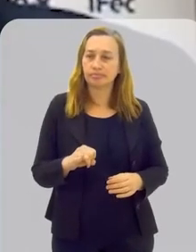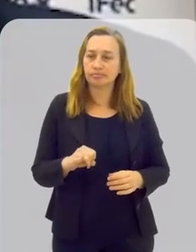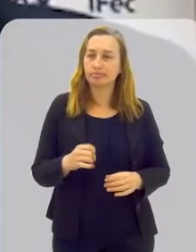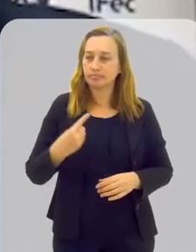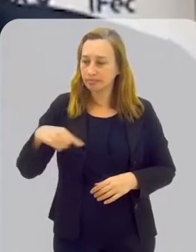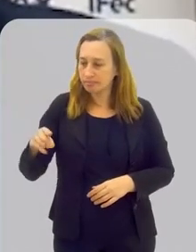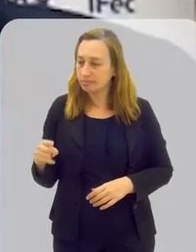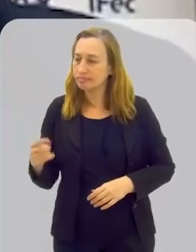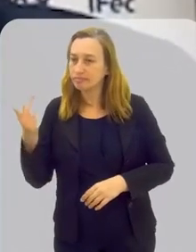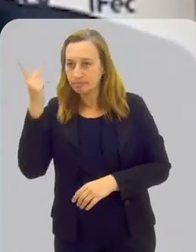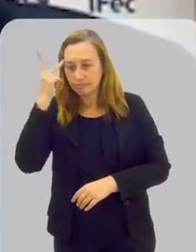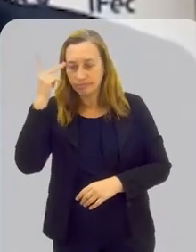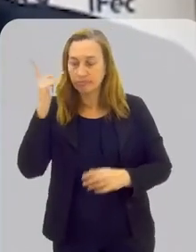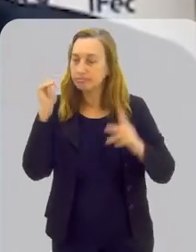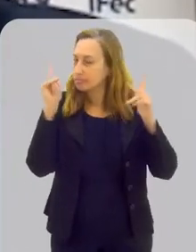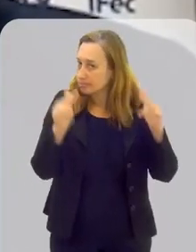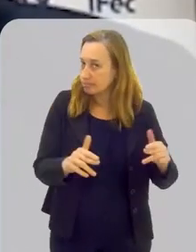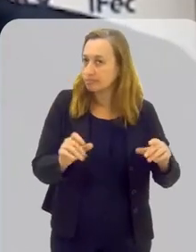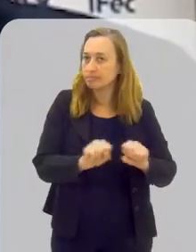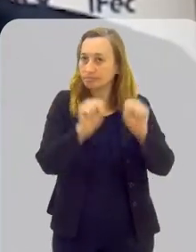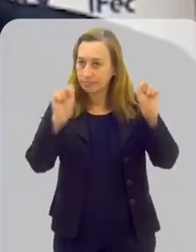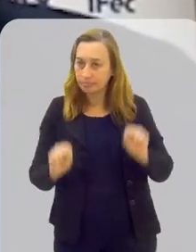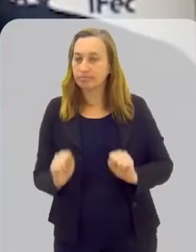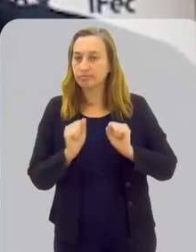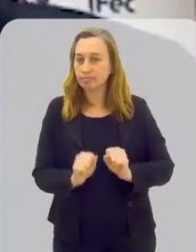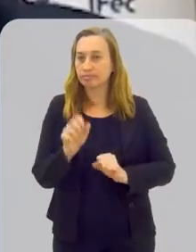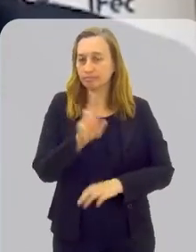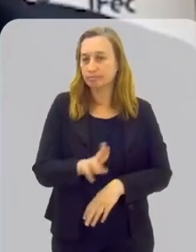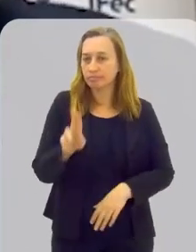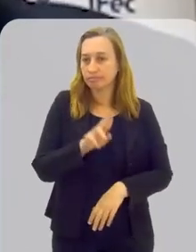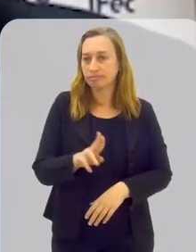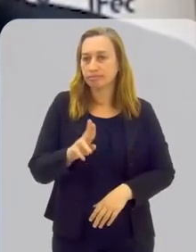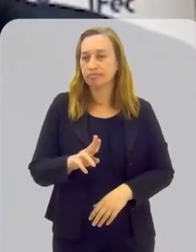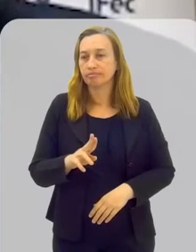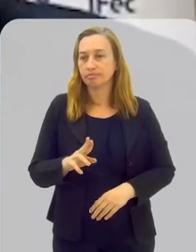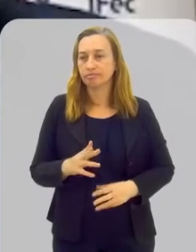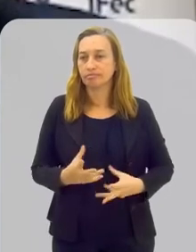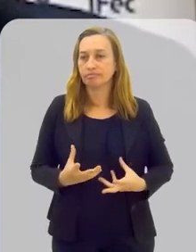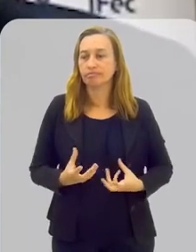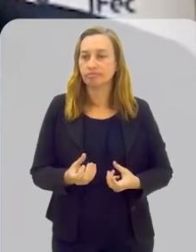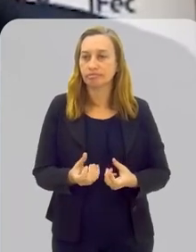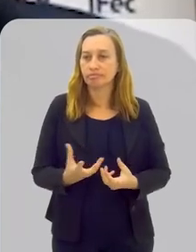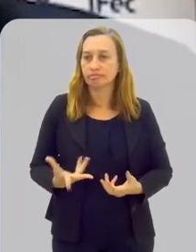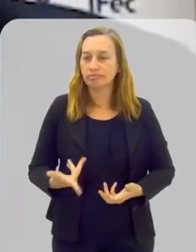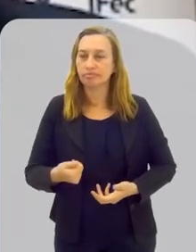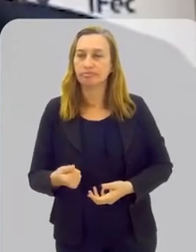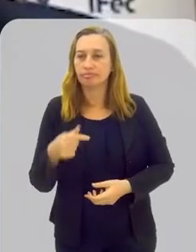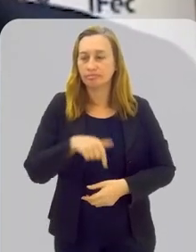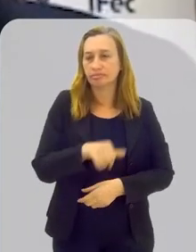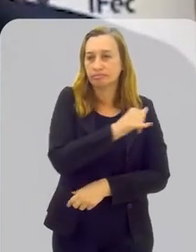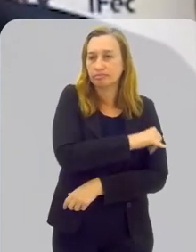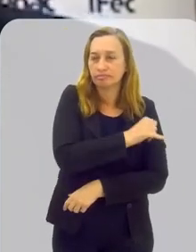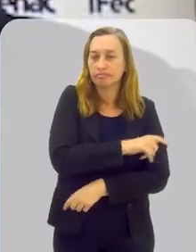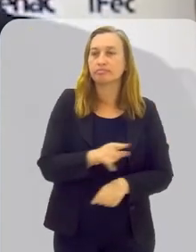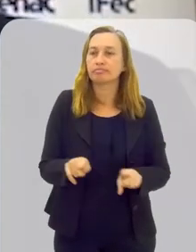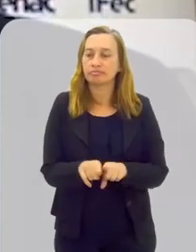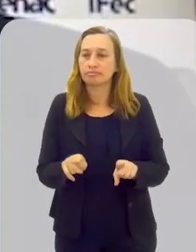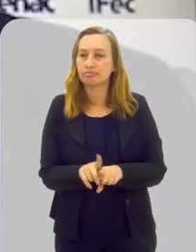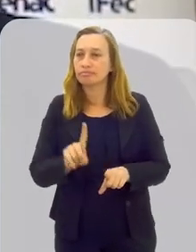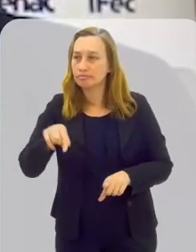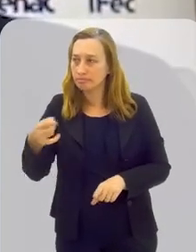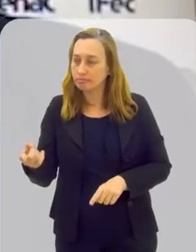exclusivo no estado do Rio de Janeiro mas se você deixar em São Paulo é o mesmo sistema e você pode usufruir